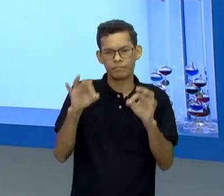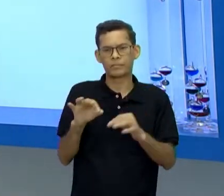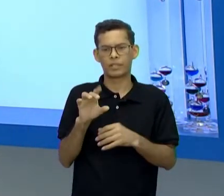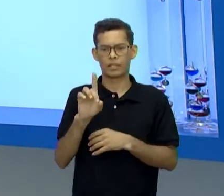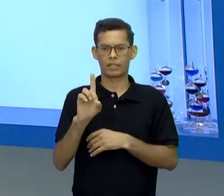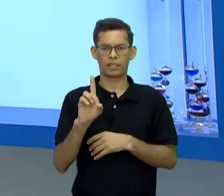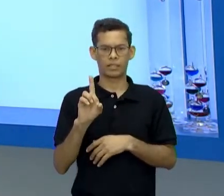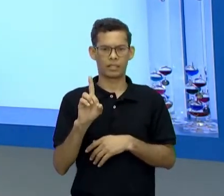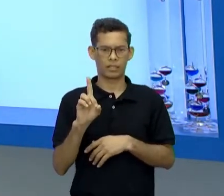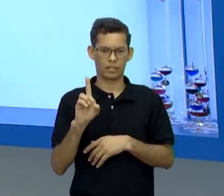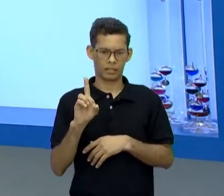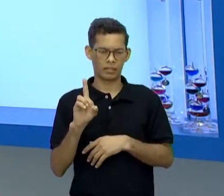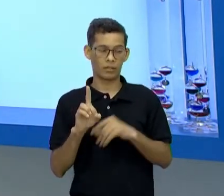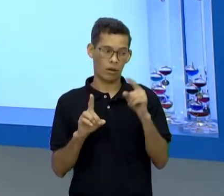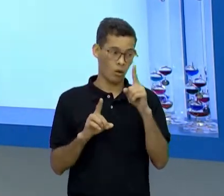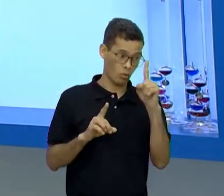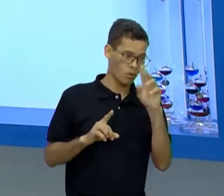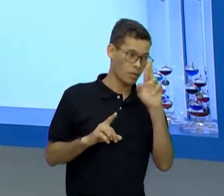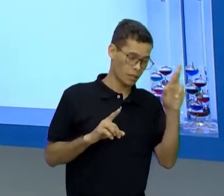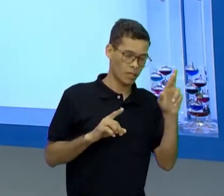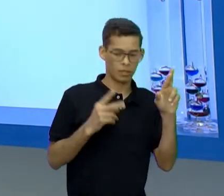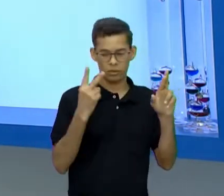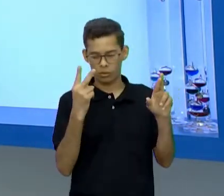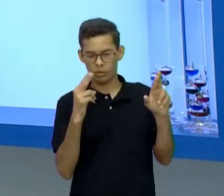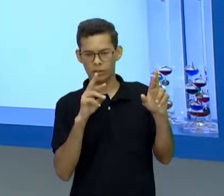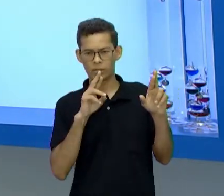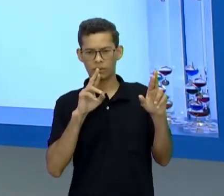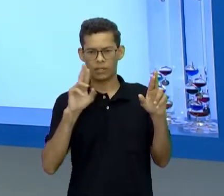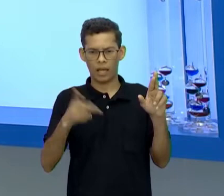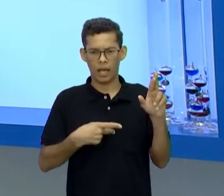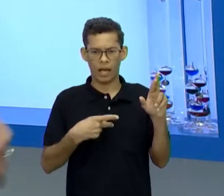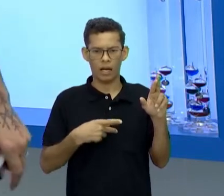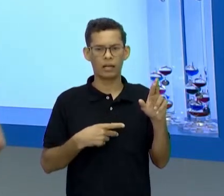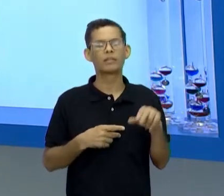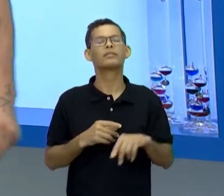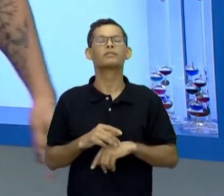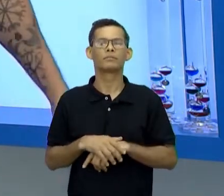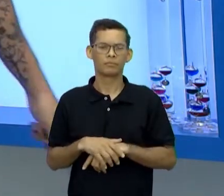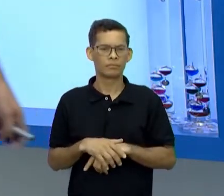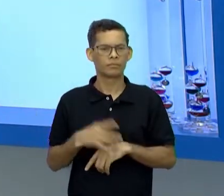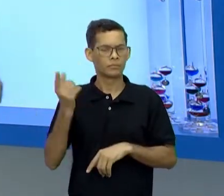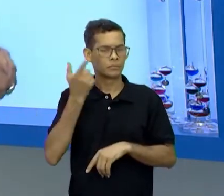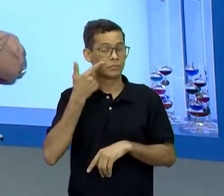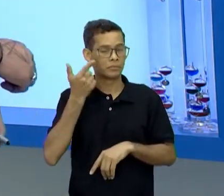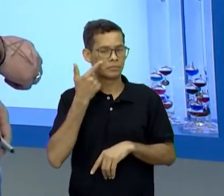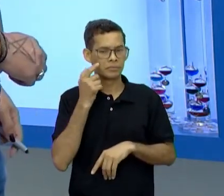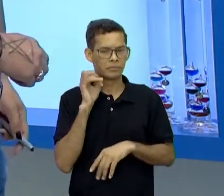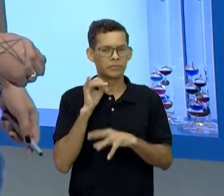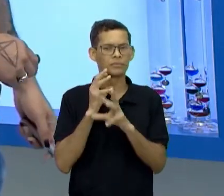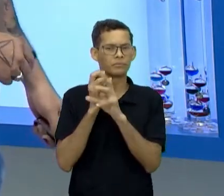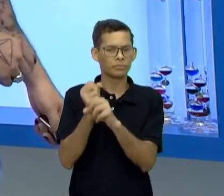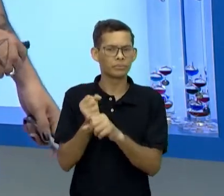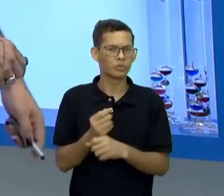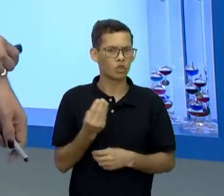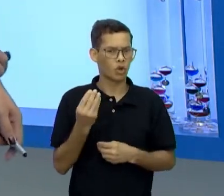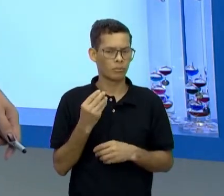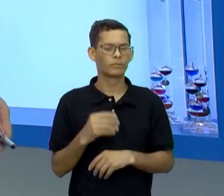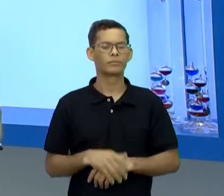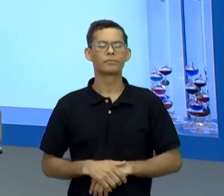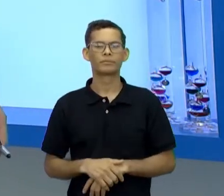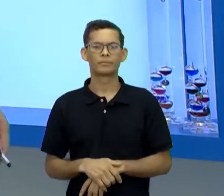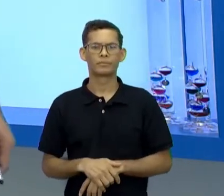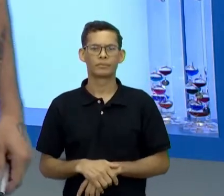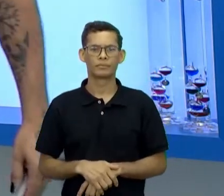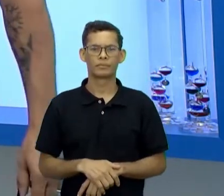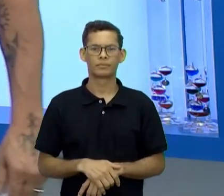a 1, você errou a 2. Você tem meio ponto na média. Vamos ver se você conseguir mais ponto, hein? Você errou a 2 e acertou a 1. Vamos